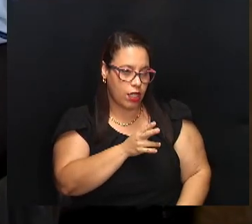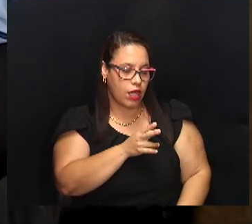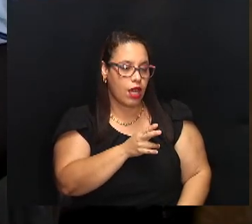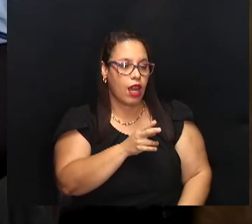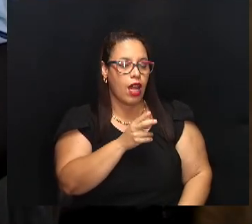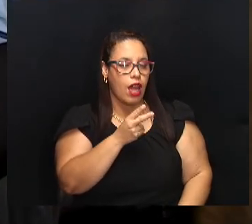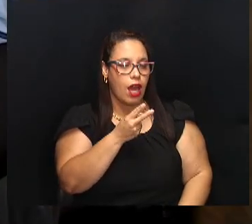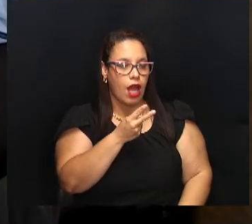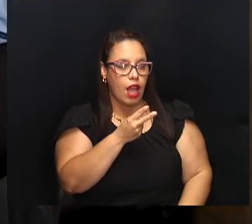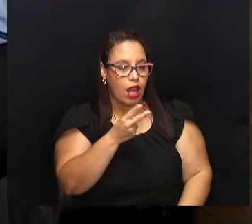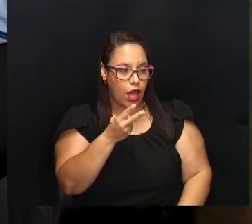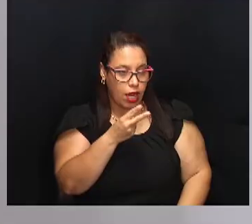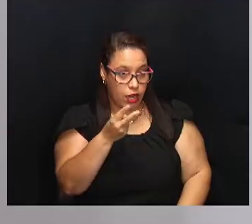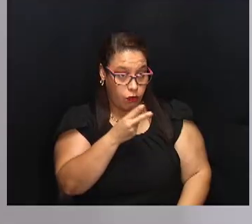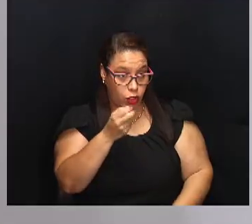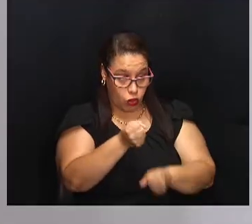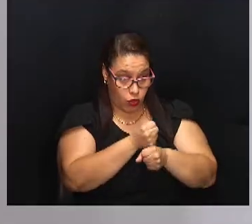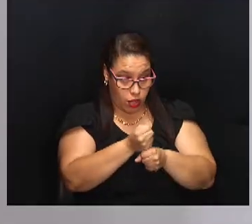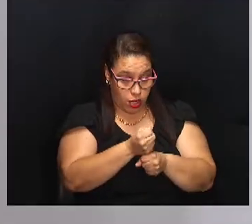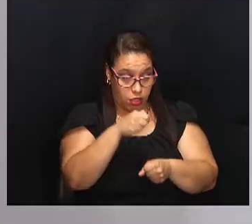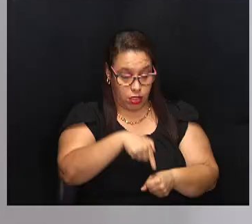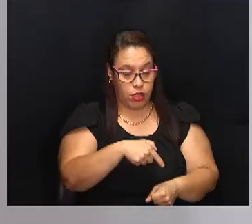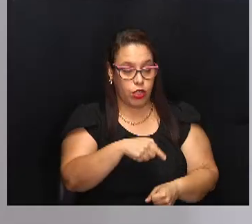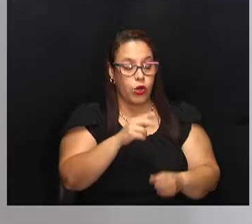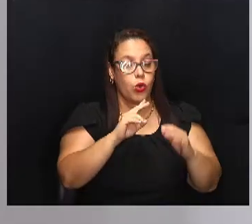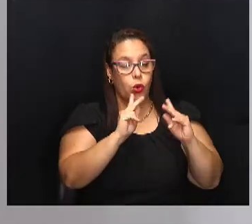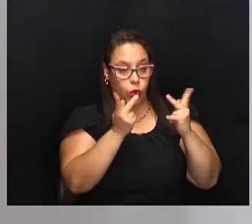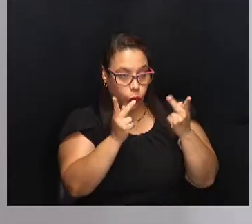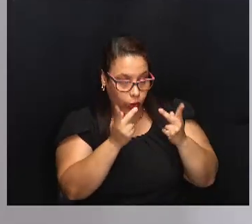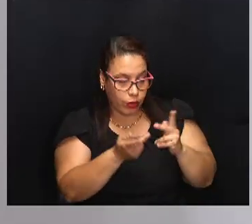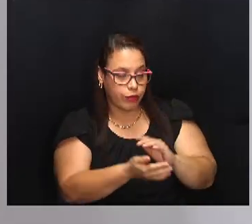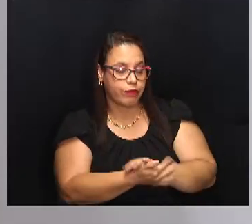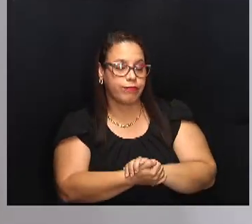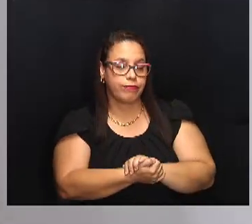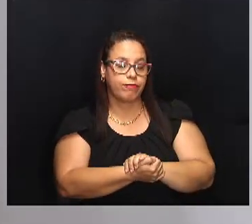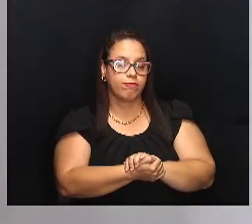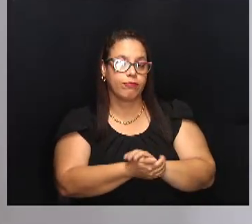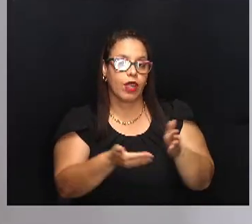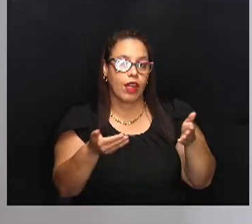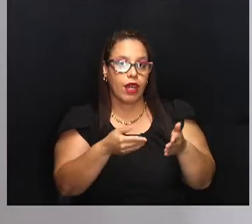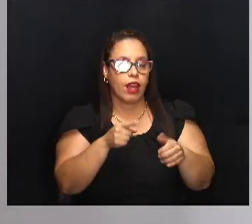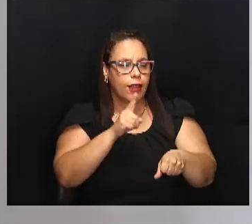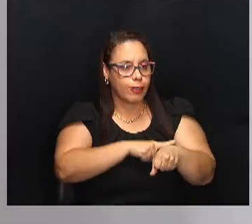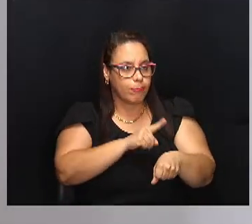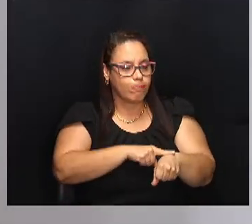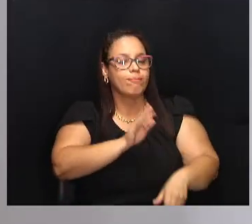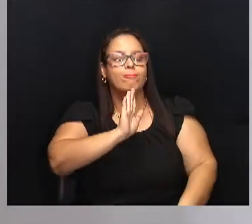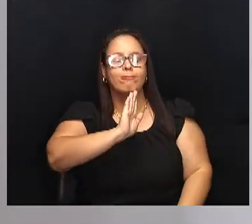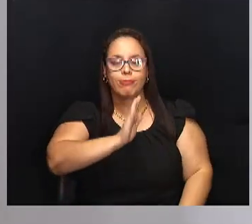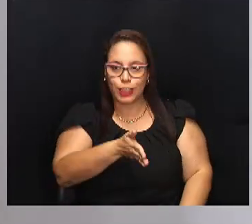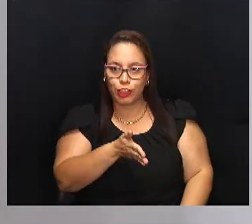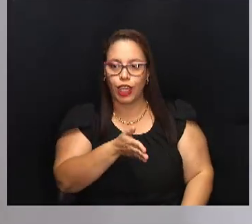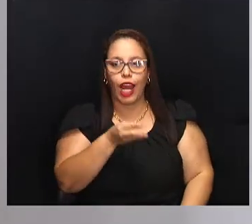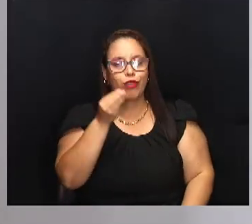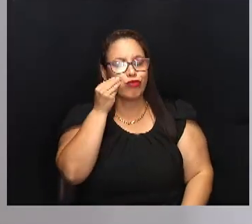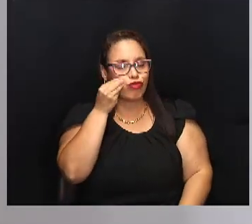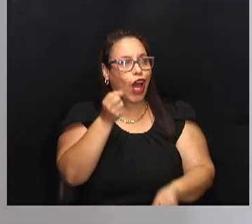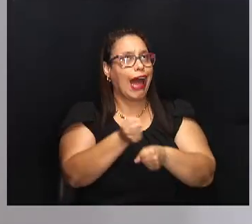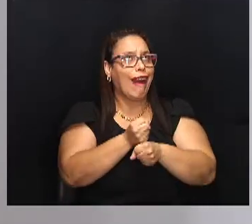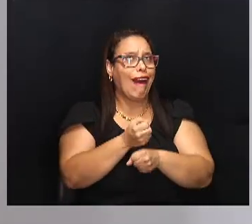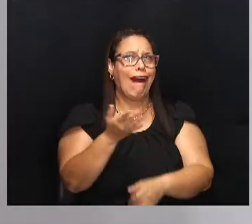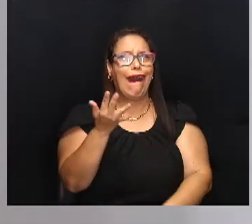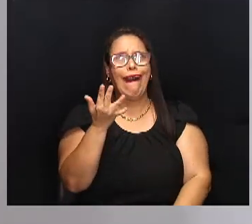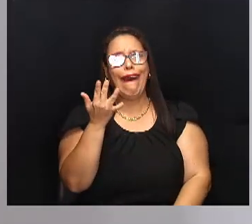aqui, né, em Hortolândia, né? E a gente, nesse momento, estamos agora é a hora, né? Já estávamos tentando anos atrás, né, na